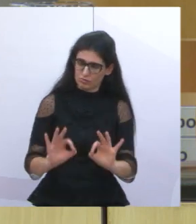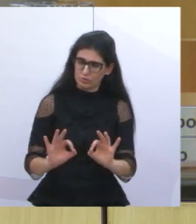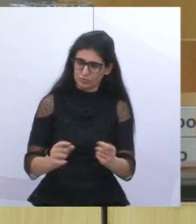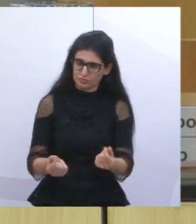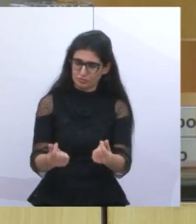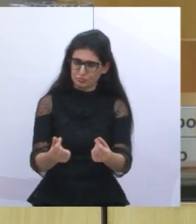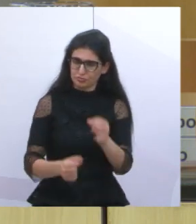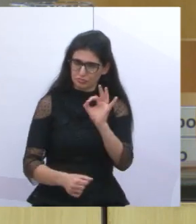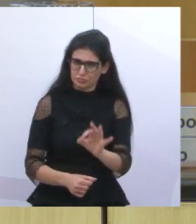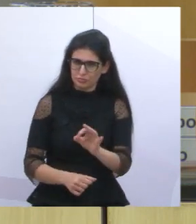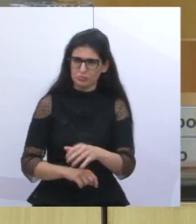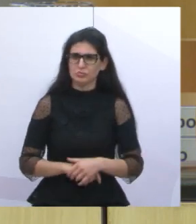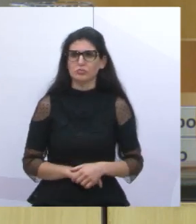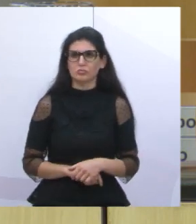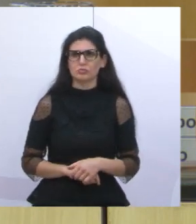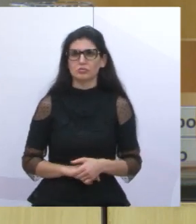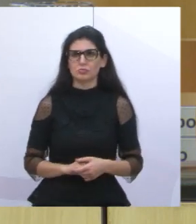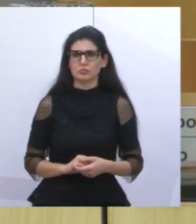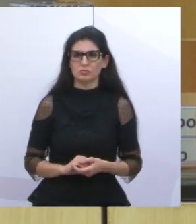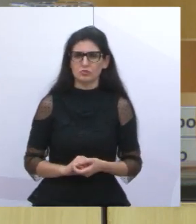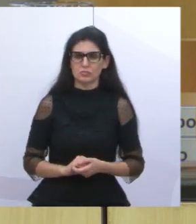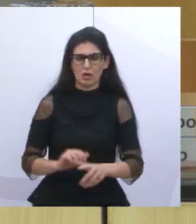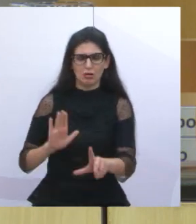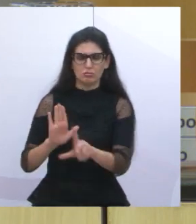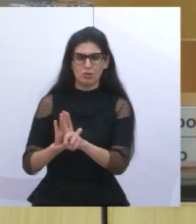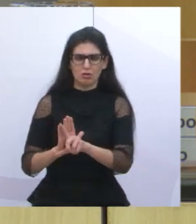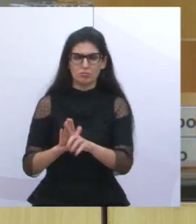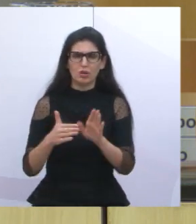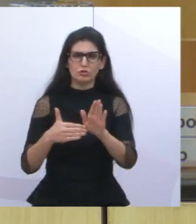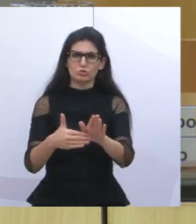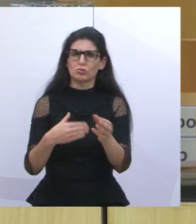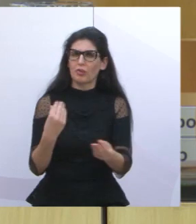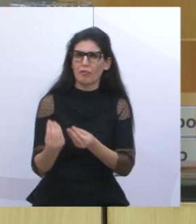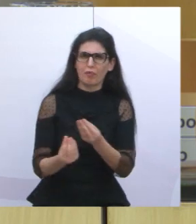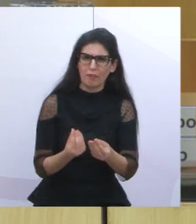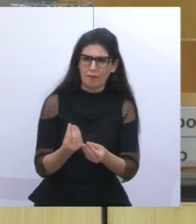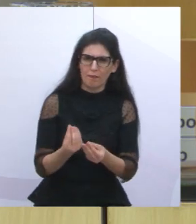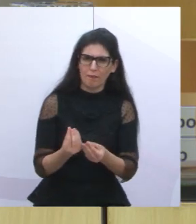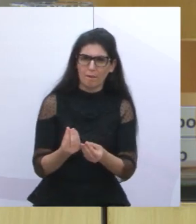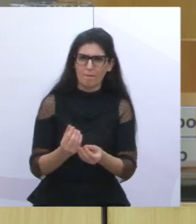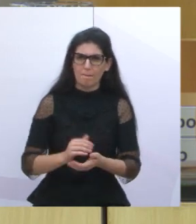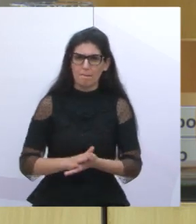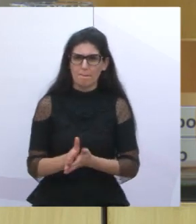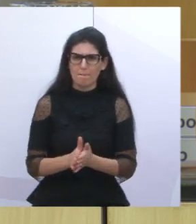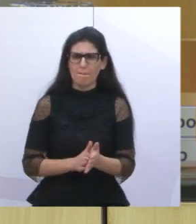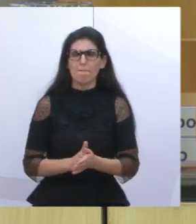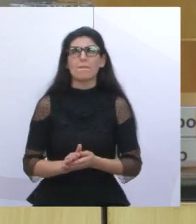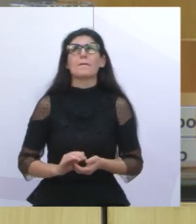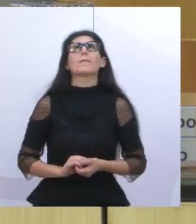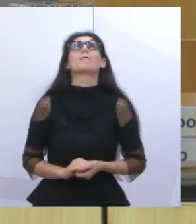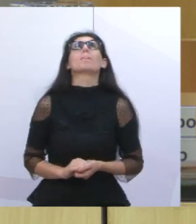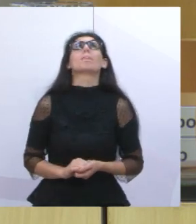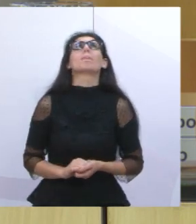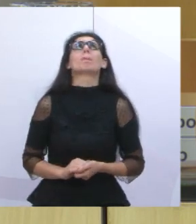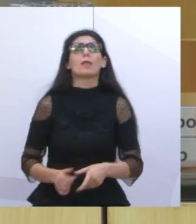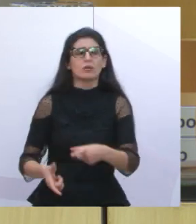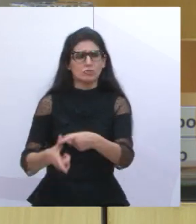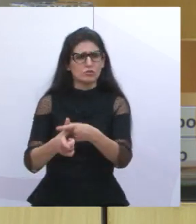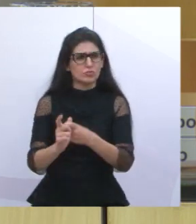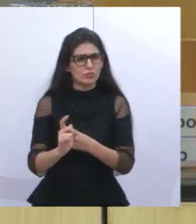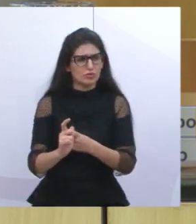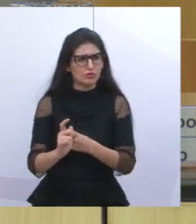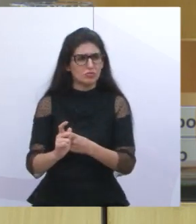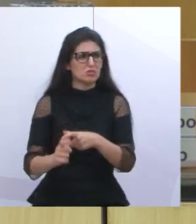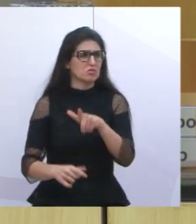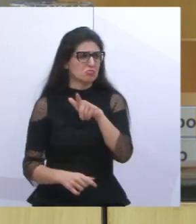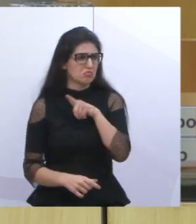Primeiro, o benefício dessa lei alcançará inclusive os débitos inscritos em dívida ativa, ajuizados